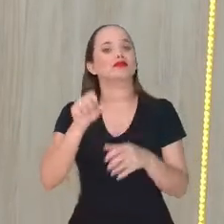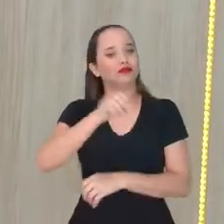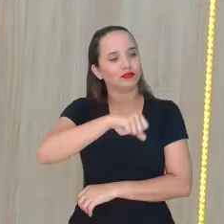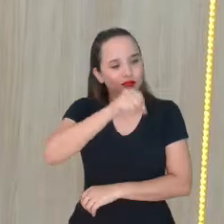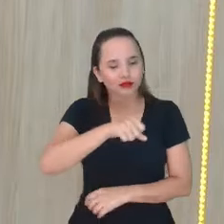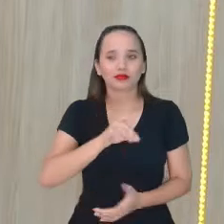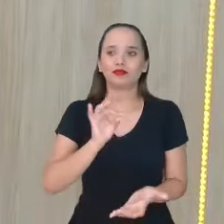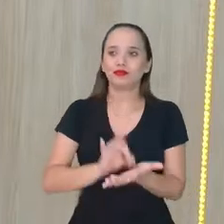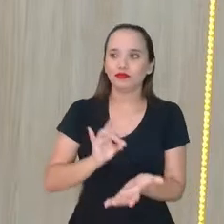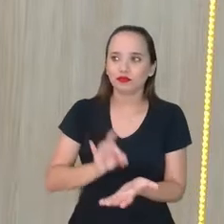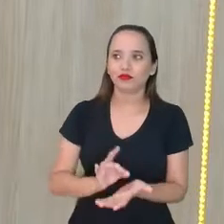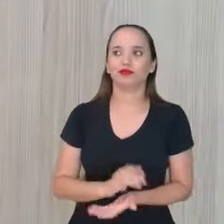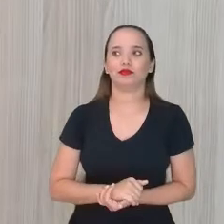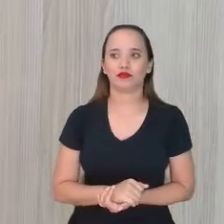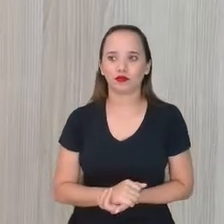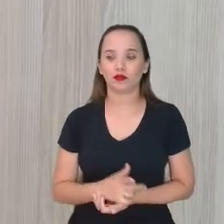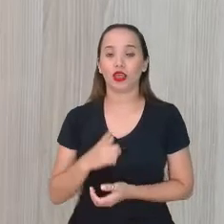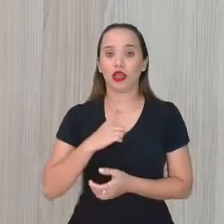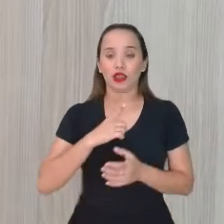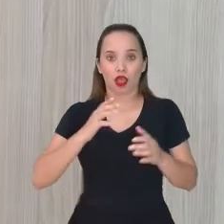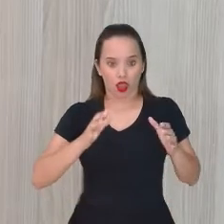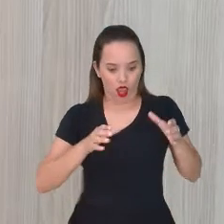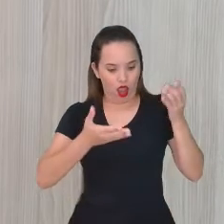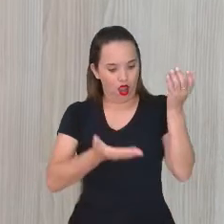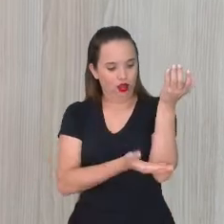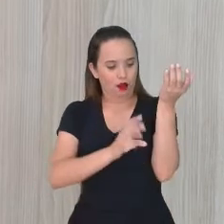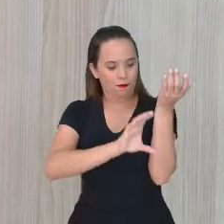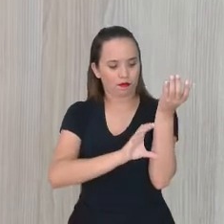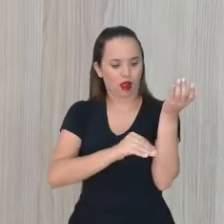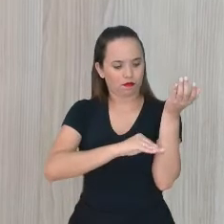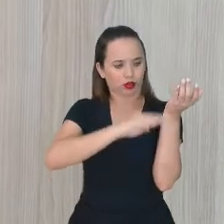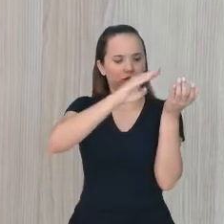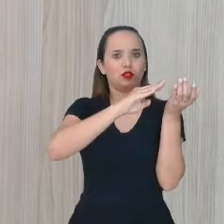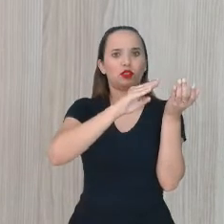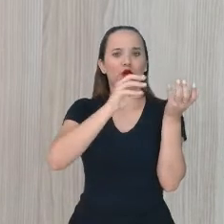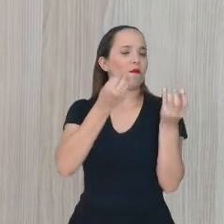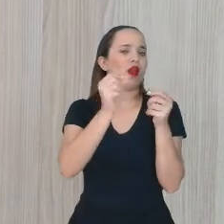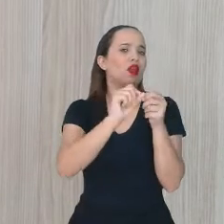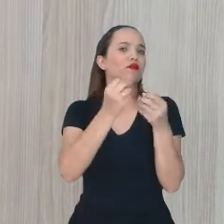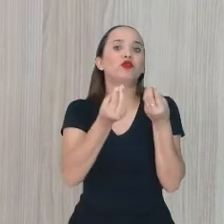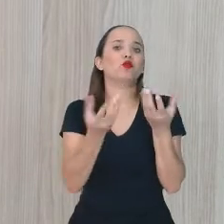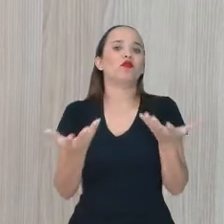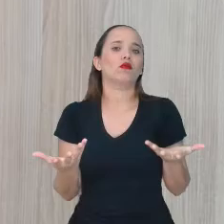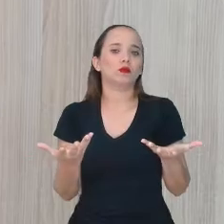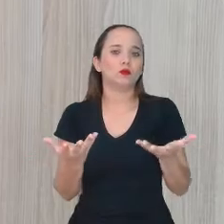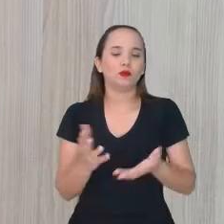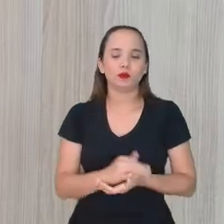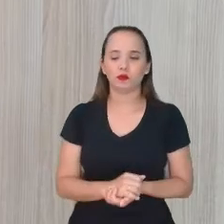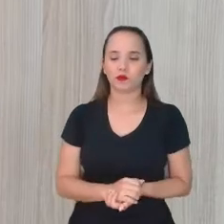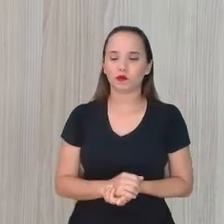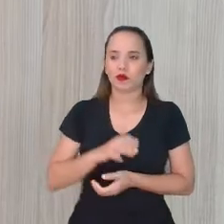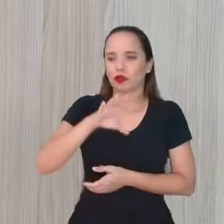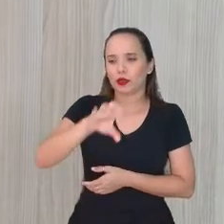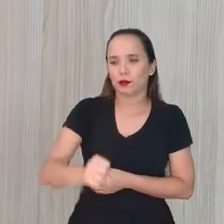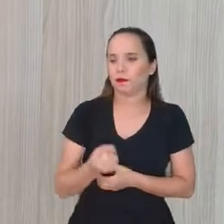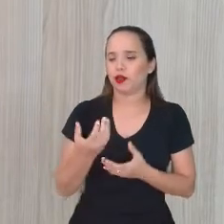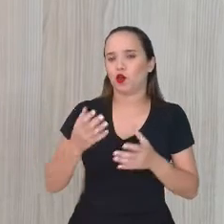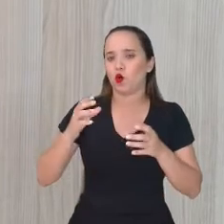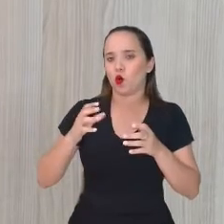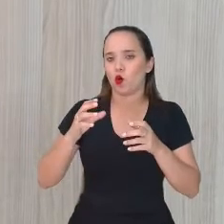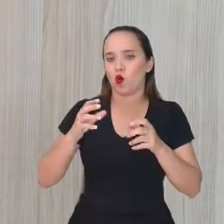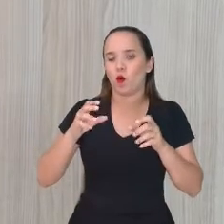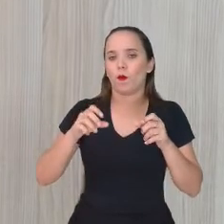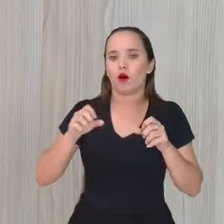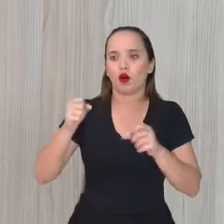reaproveitar. Exato. Aí a Que outra parte reaproveita. do bico, que cortou, né? Ficou a Sim. parte do bico. O que foi que ele fez? Ele pegou uma vara,